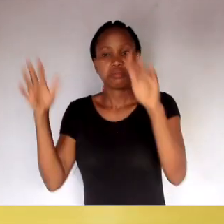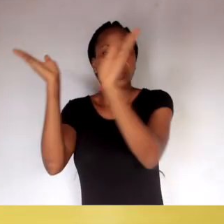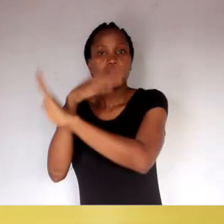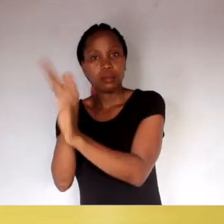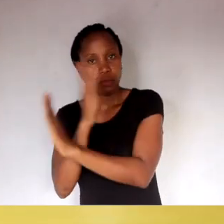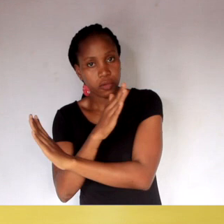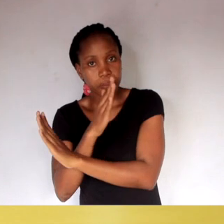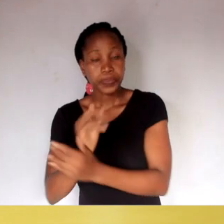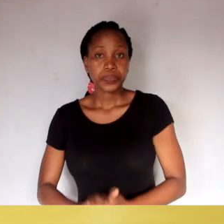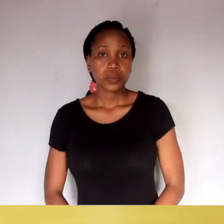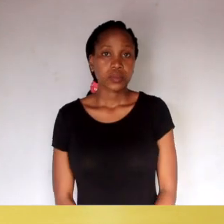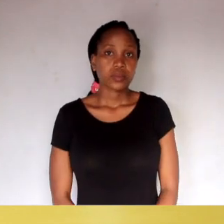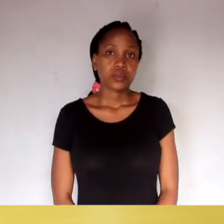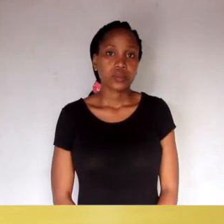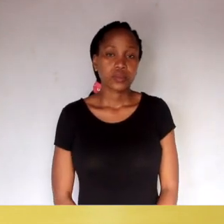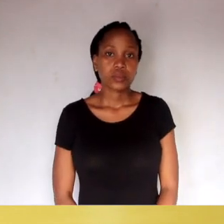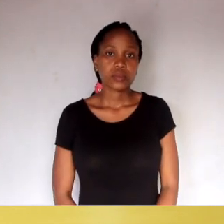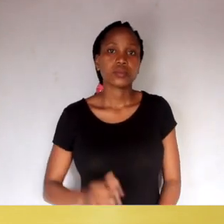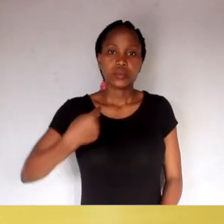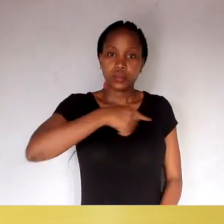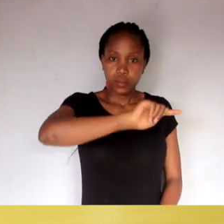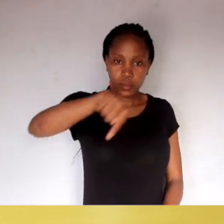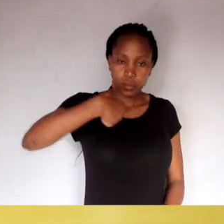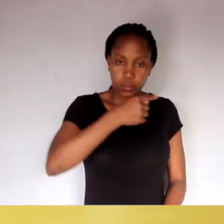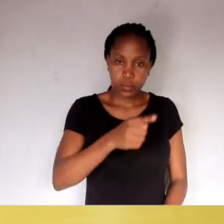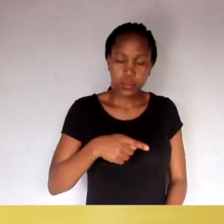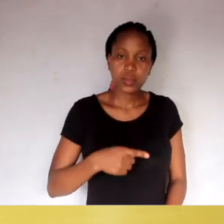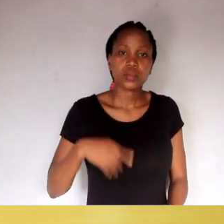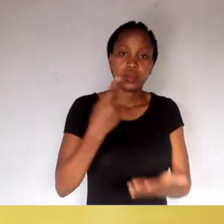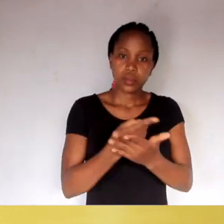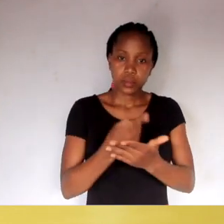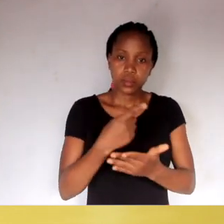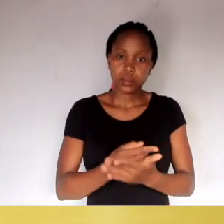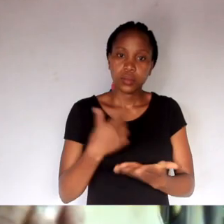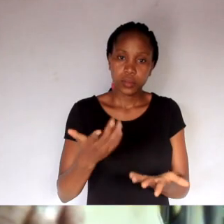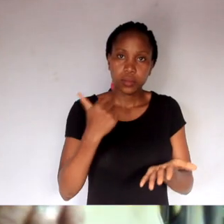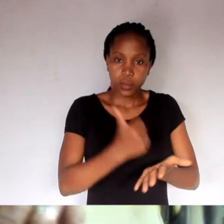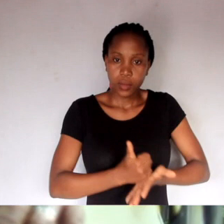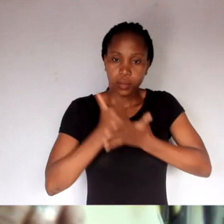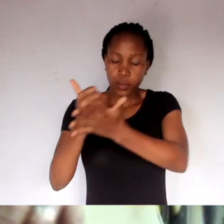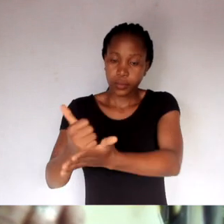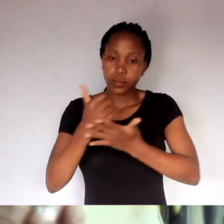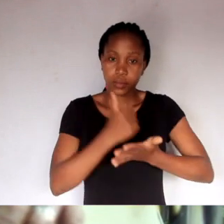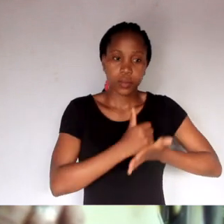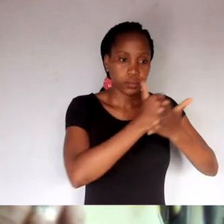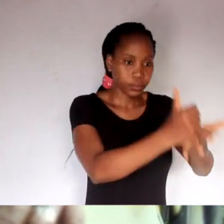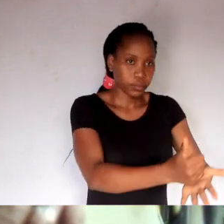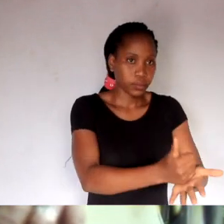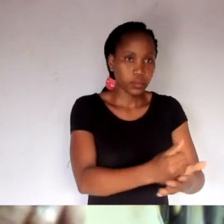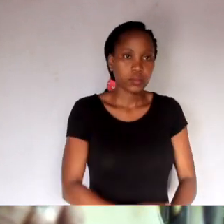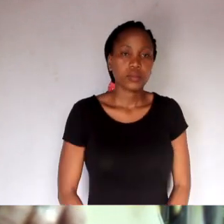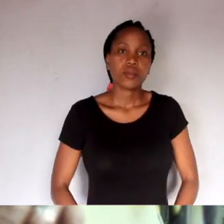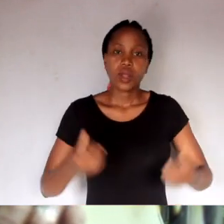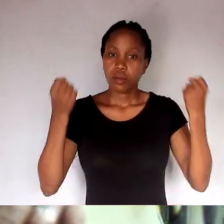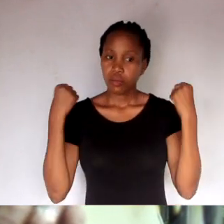da nação. Então nós temos que apoiar e acreditar. Que continue cada vez com